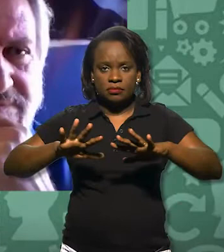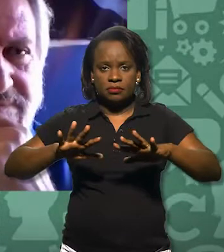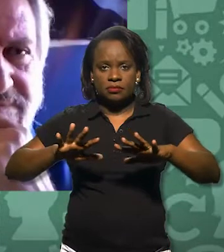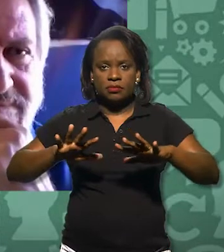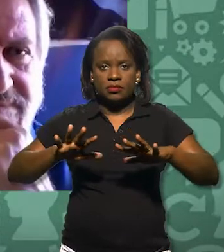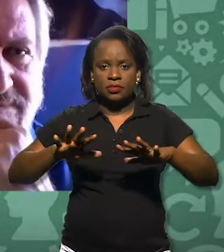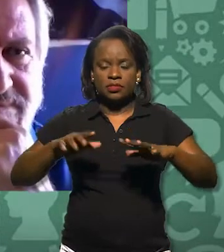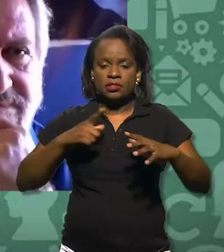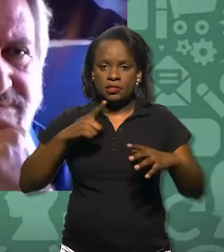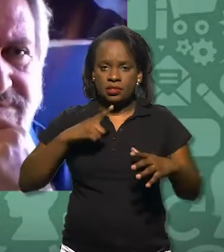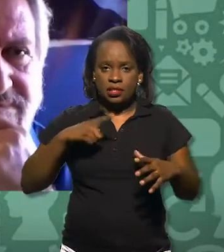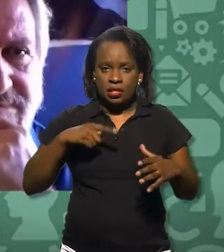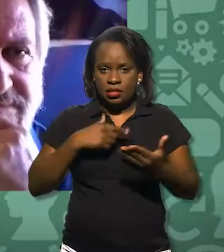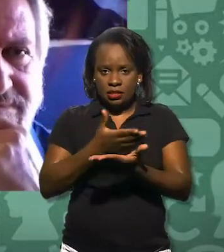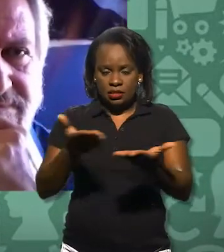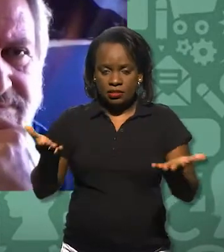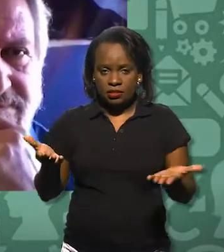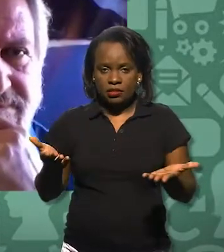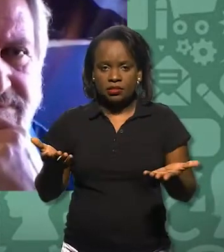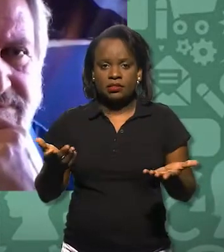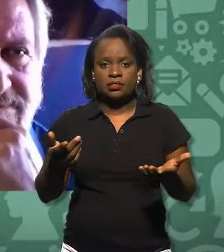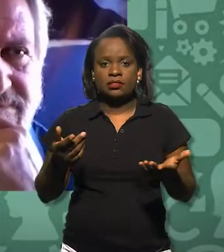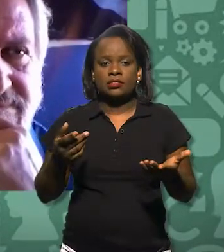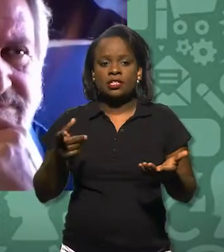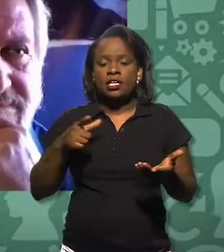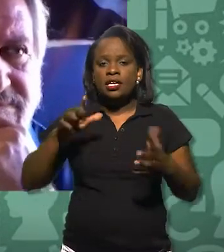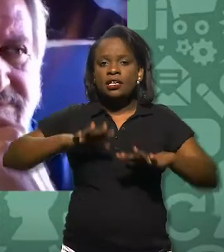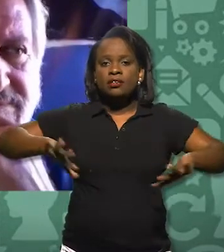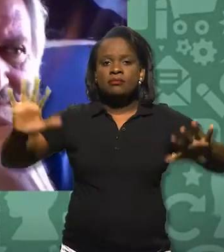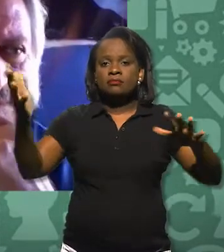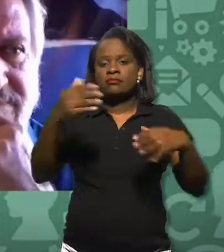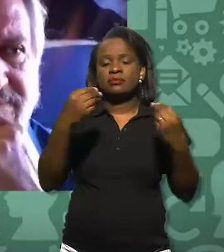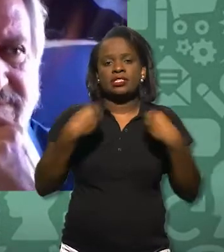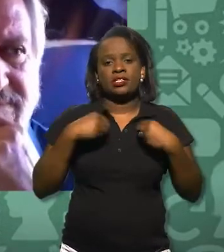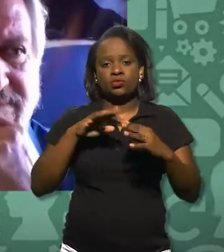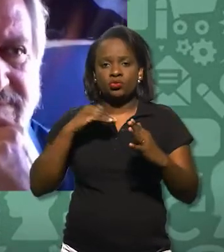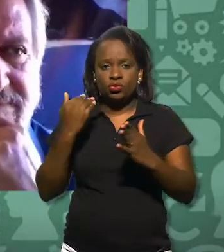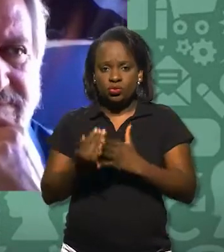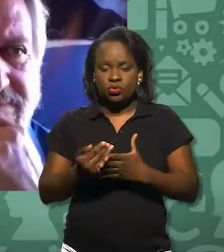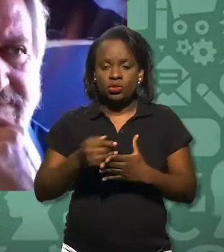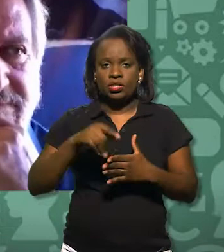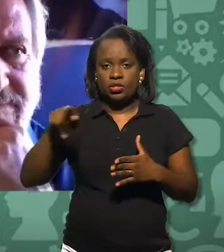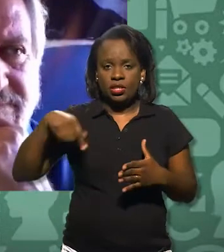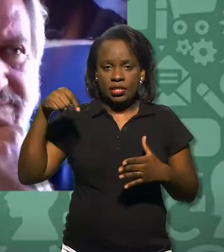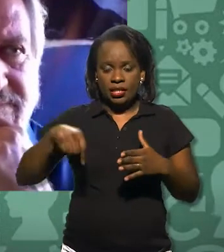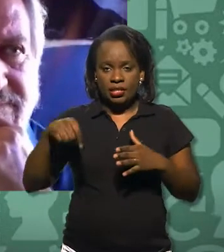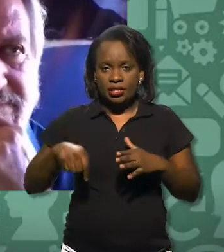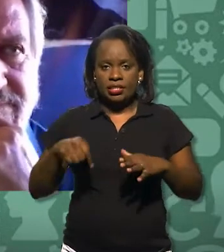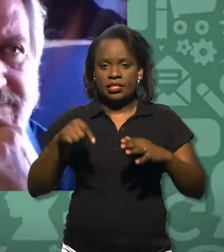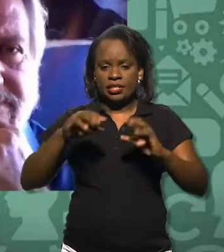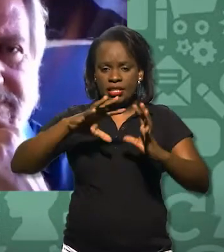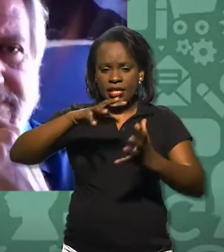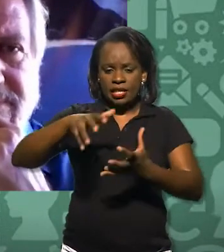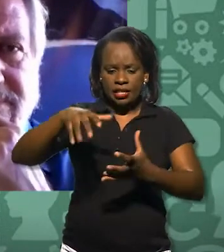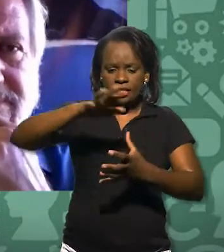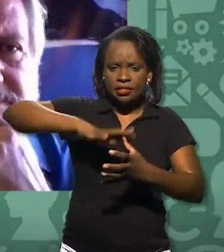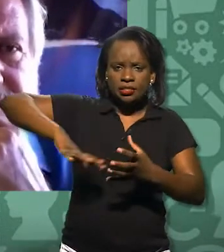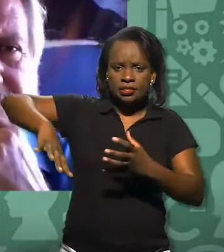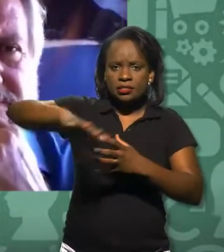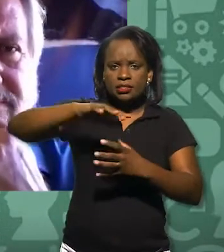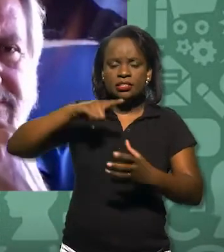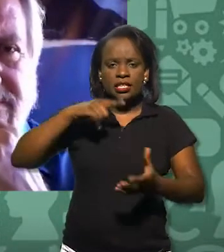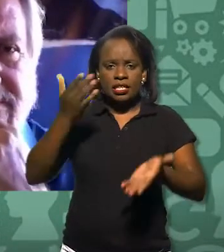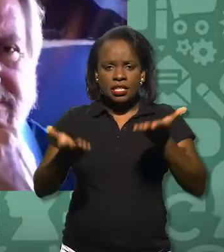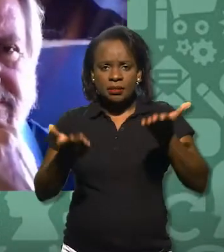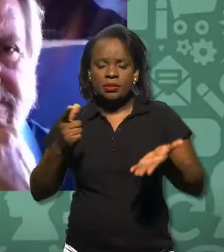ambiente que nos é oferecido, que é um ambiente que nos dá tudo, né? Nós aqui na superfície da Terra, nós